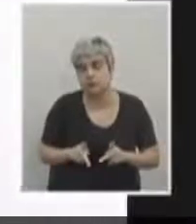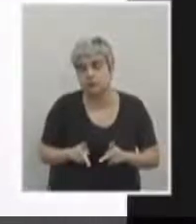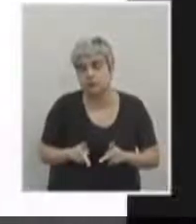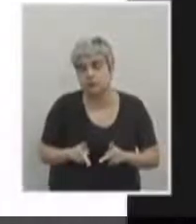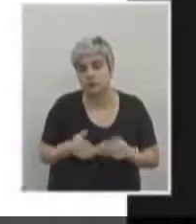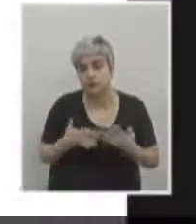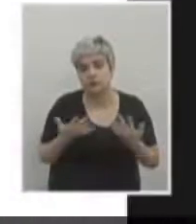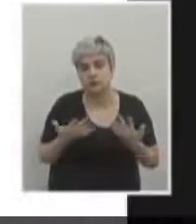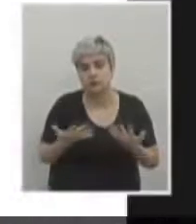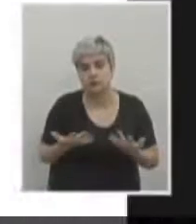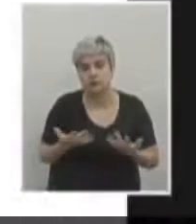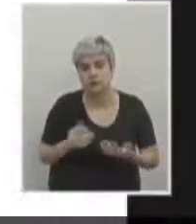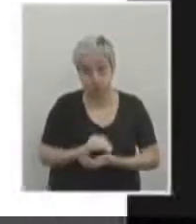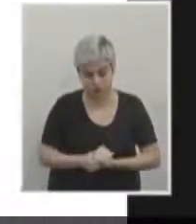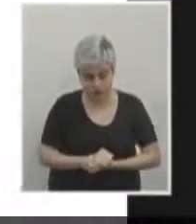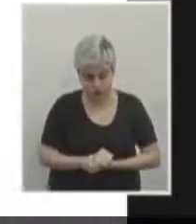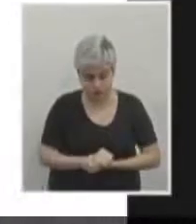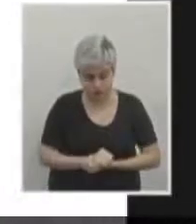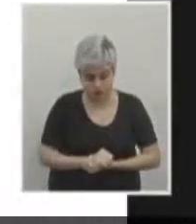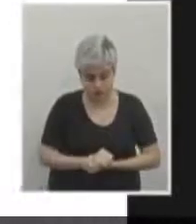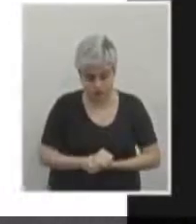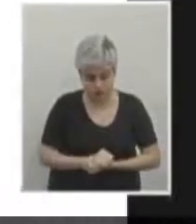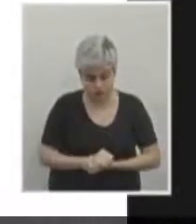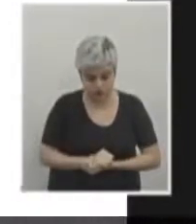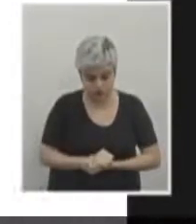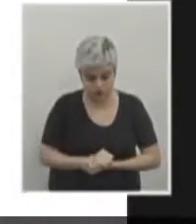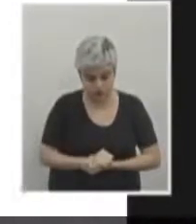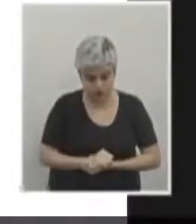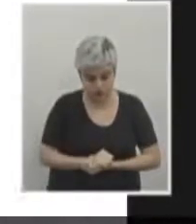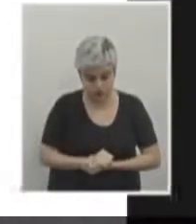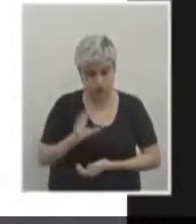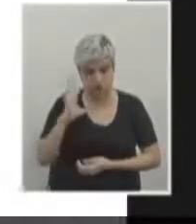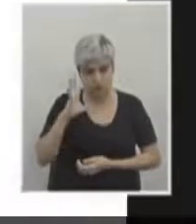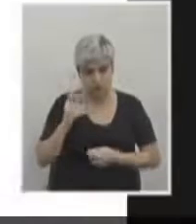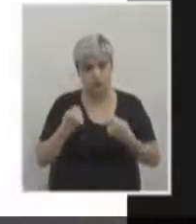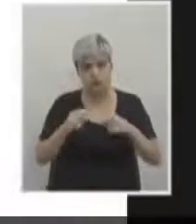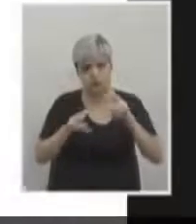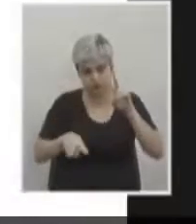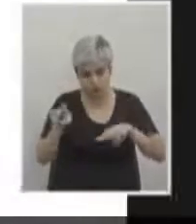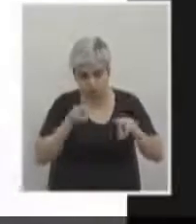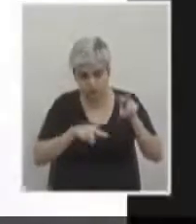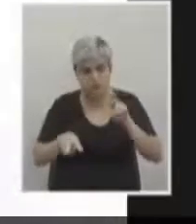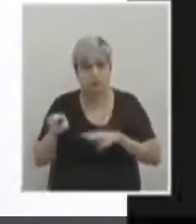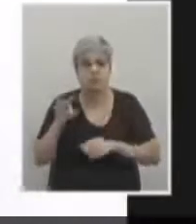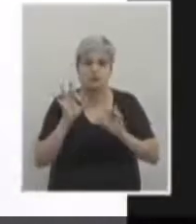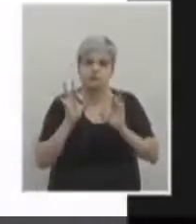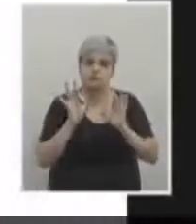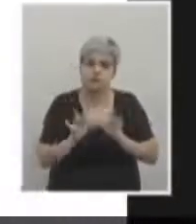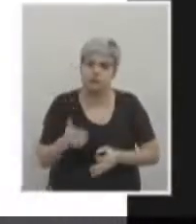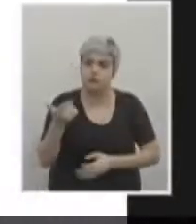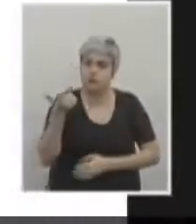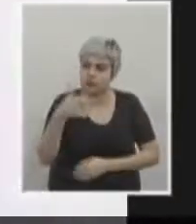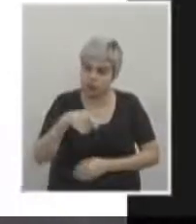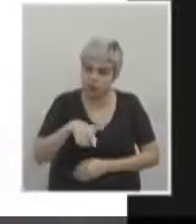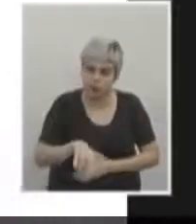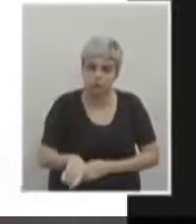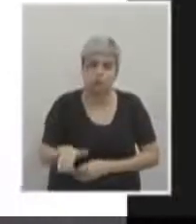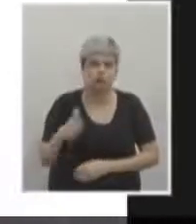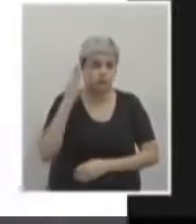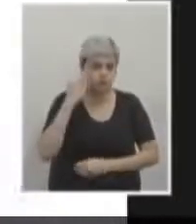aí encerrada. Eu acho que a gente tem que rever, sim, sabe? A gente tem que ponderar, a gente sabe